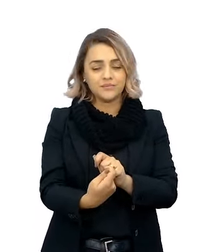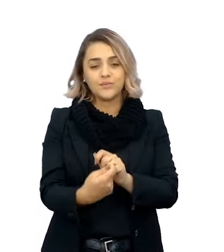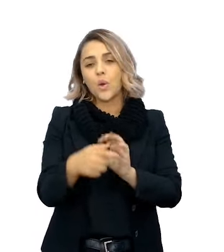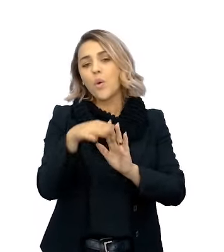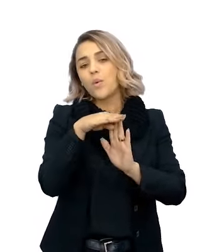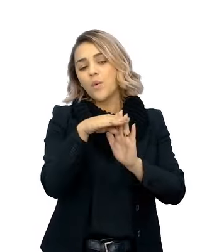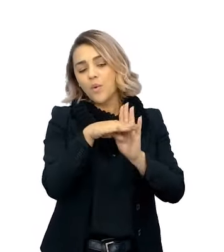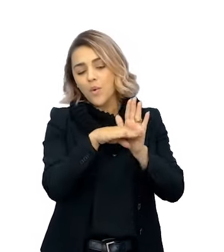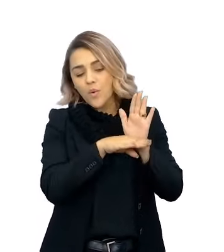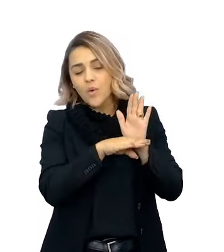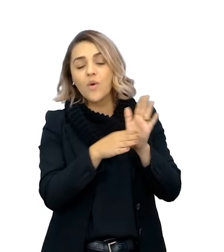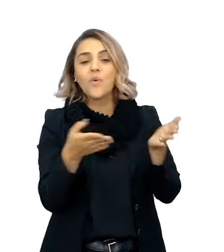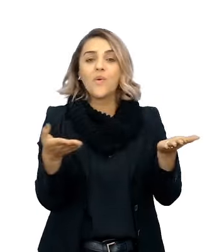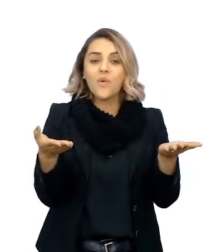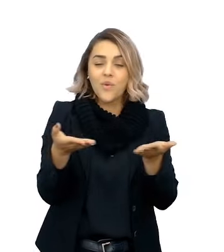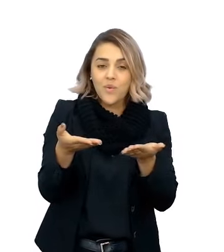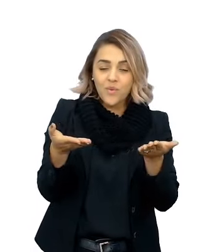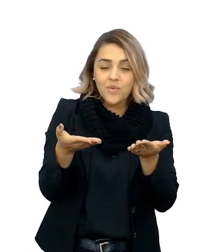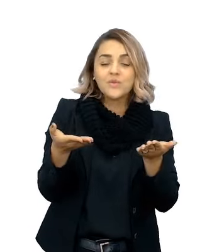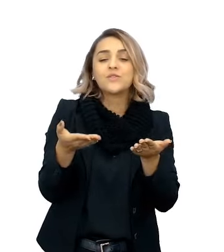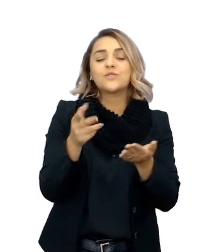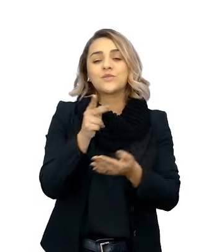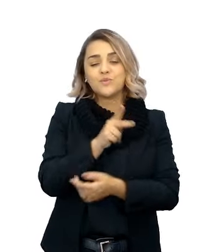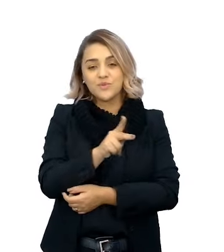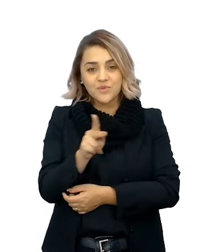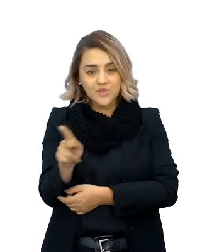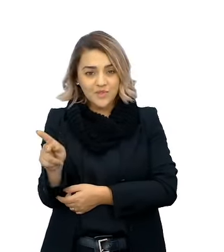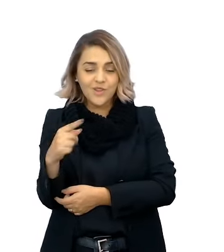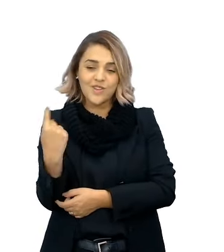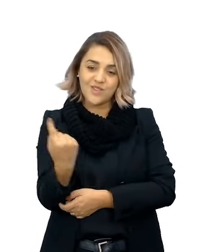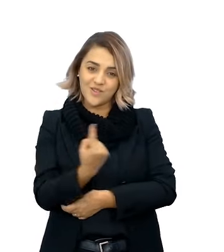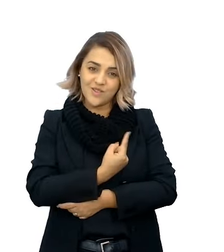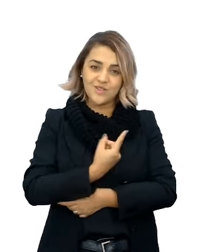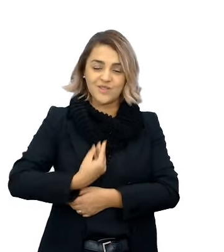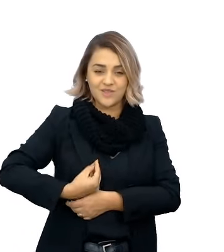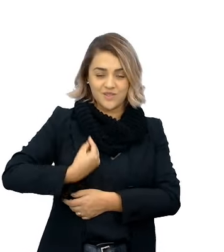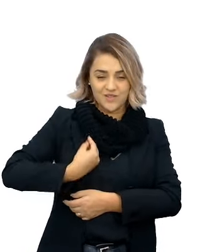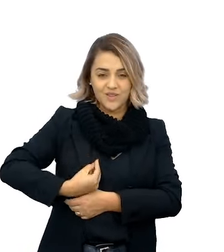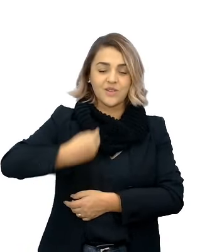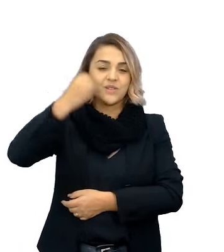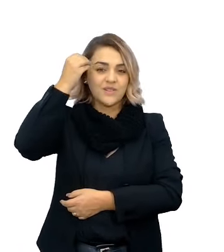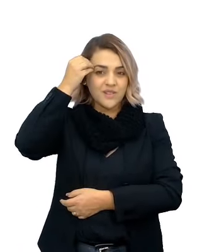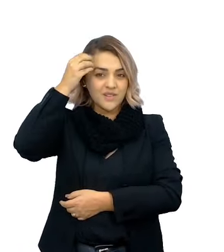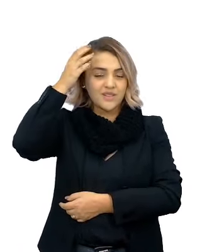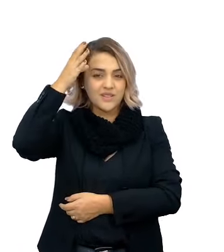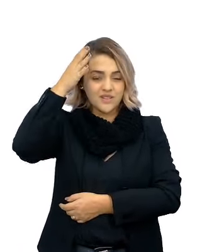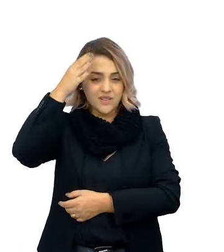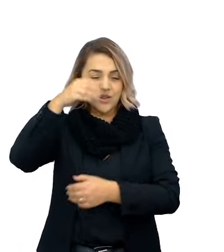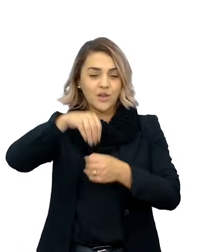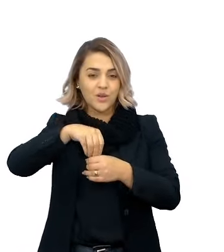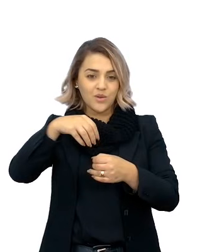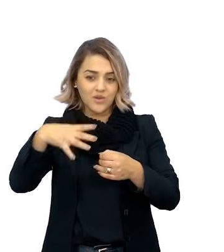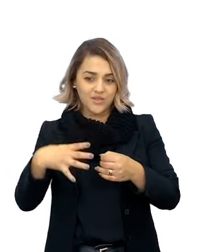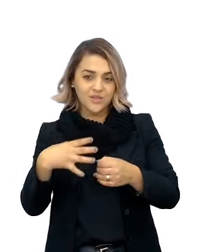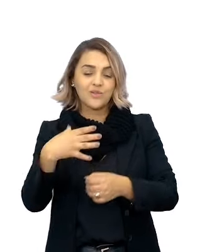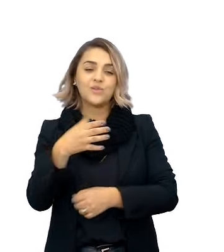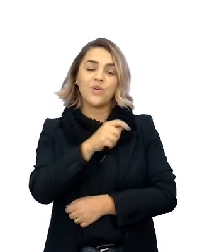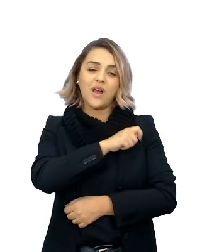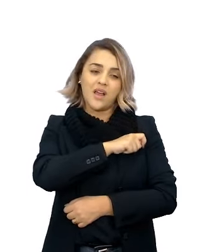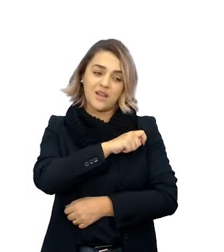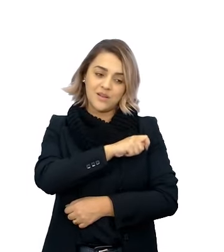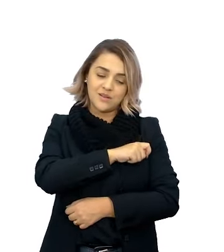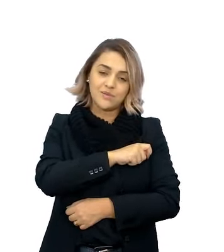cronogramas. Então, hoje, professores, nós estaremos aqui falando do conhecimento do conteúdo e dos estudantes.